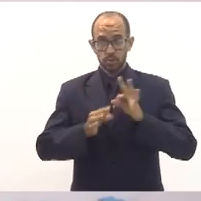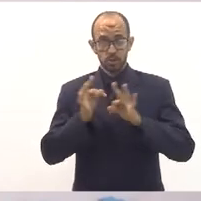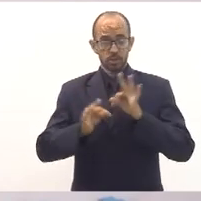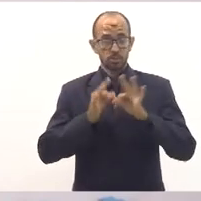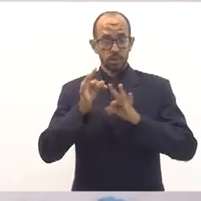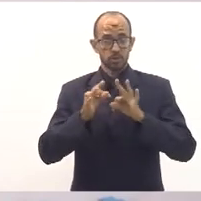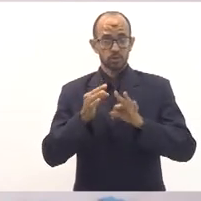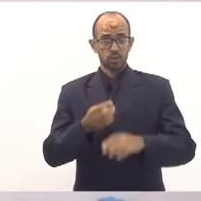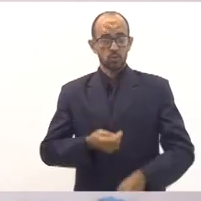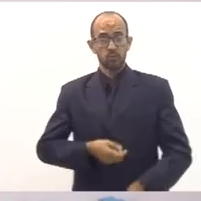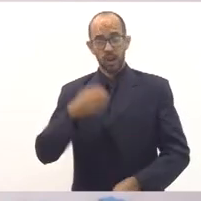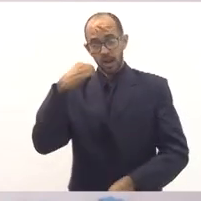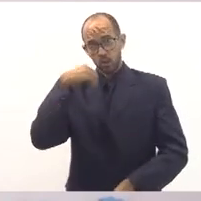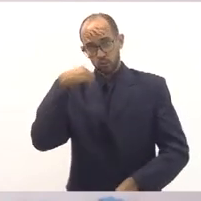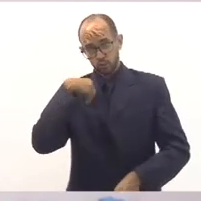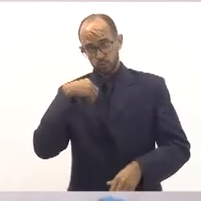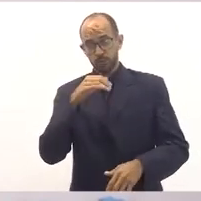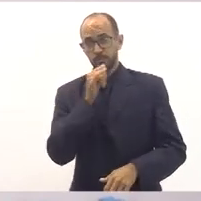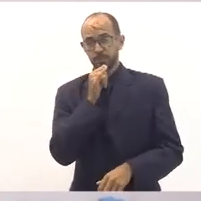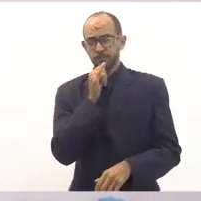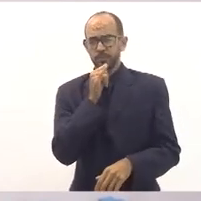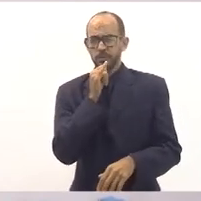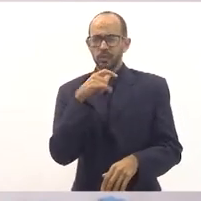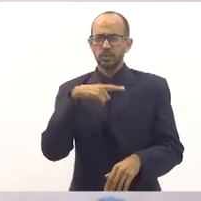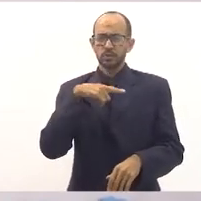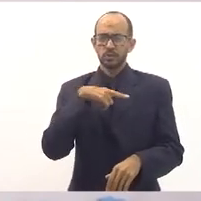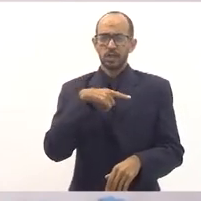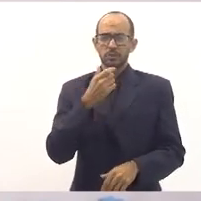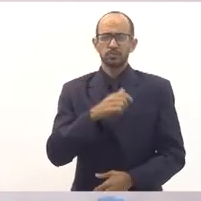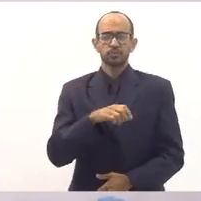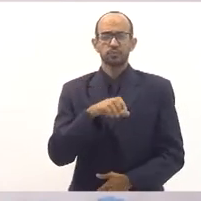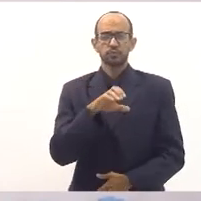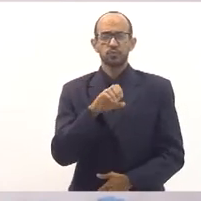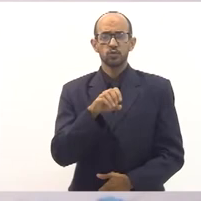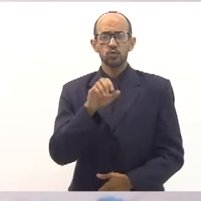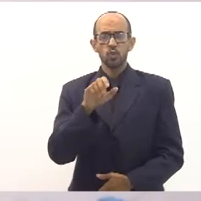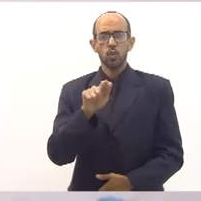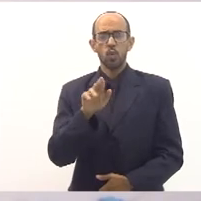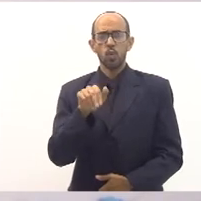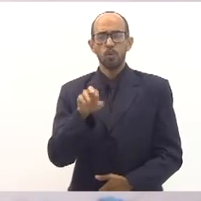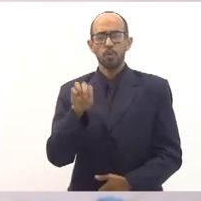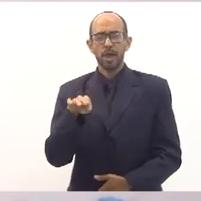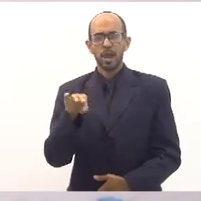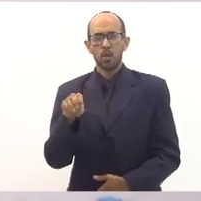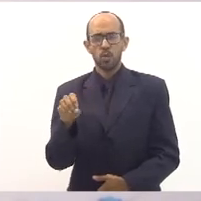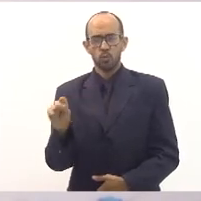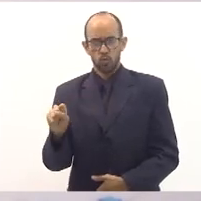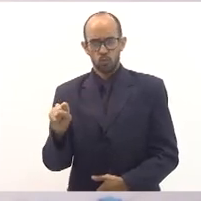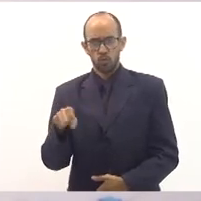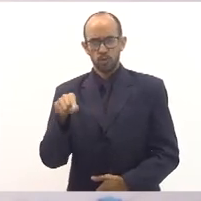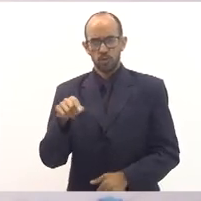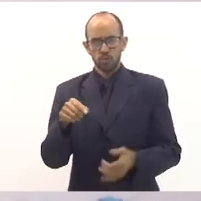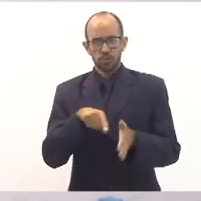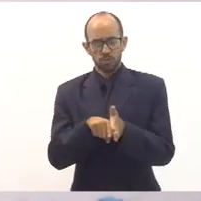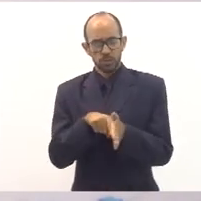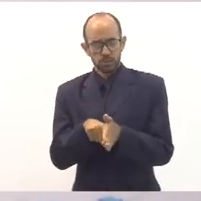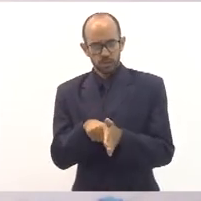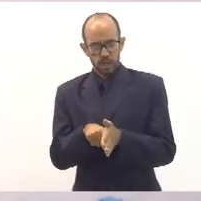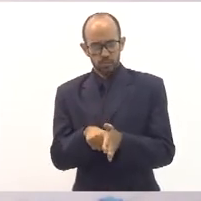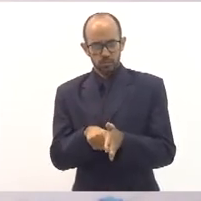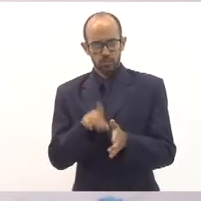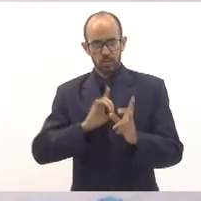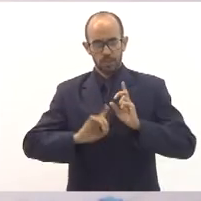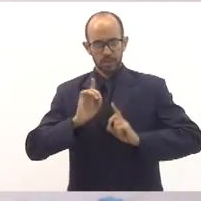ineficazes nós temos por exemplo a Os cogumelos com psilocibina têm sido pesquisados no tratamento de depressão